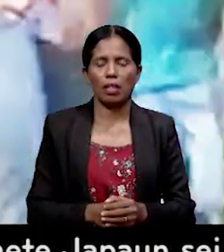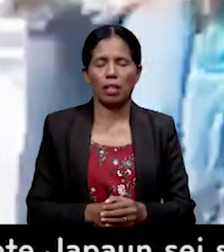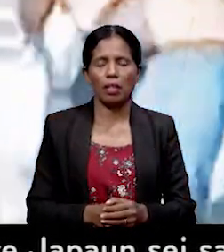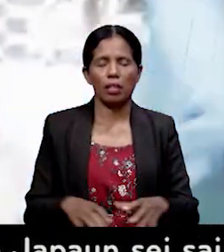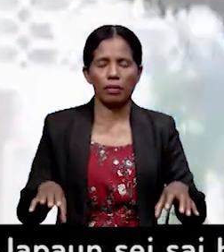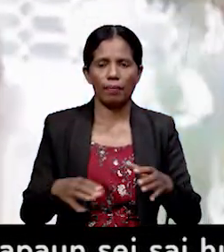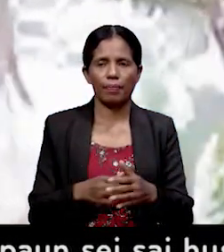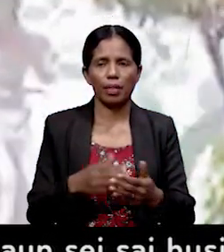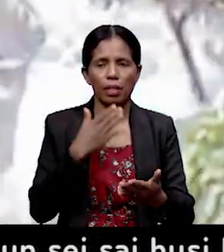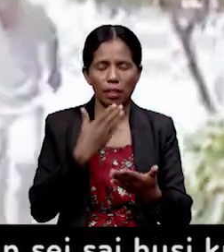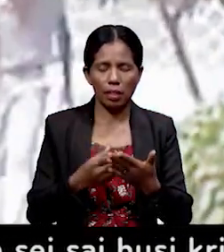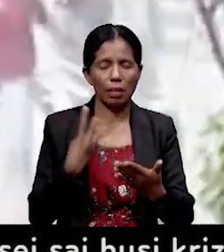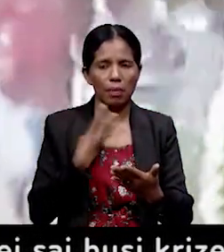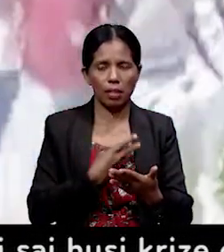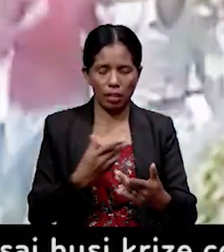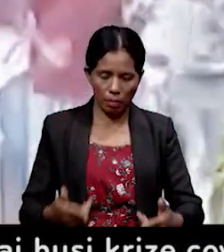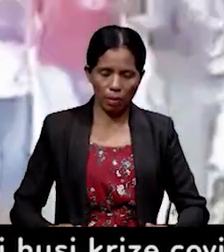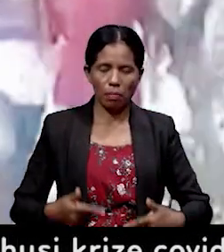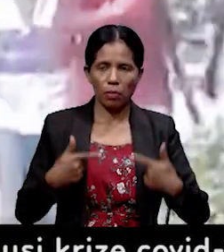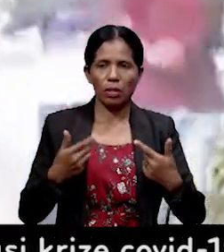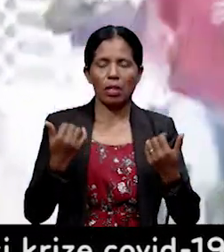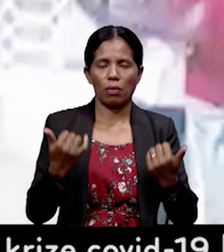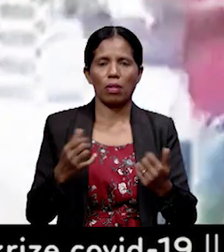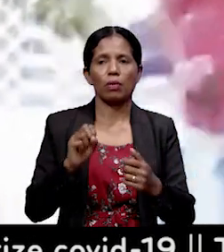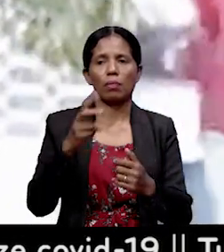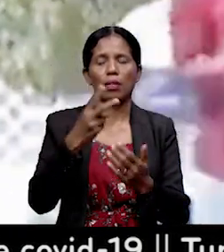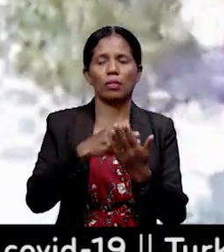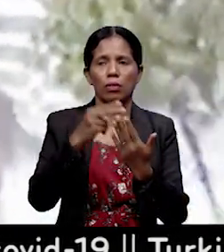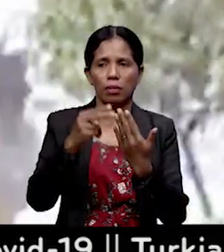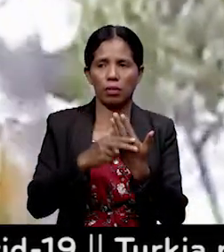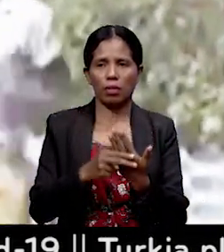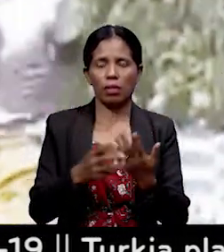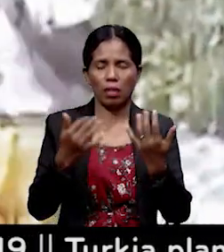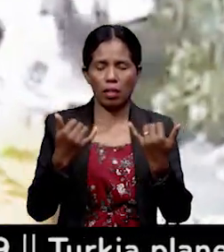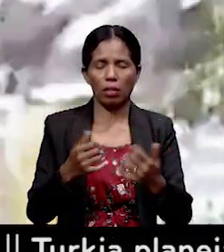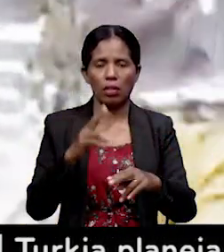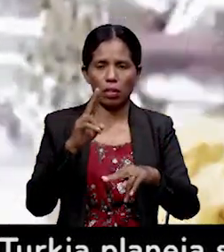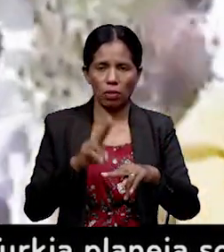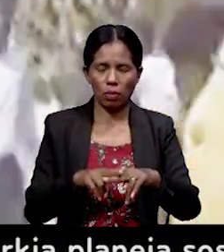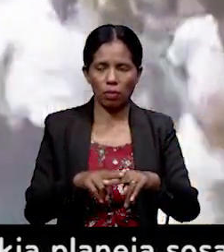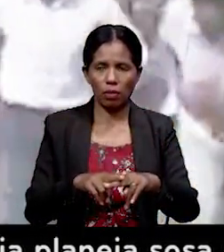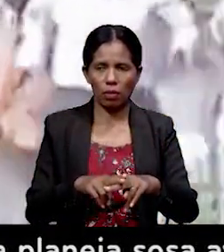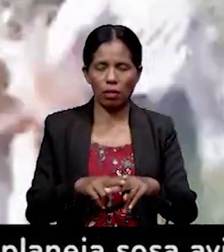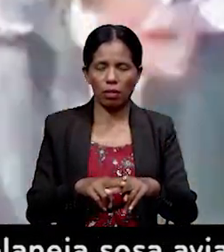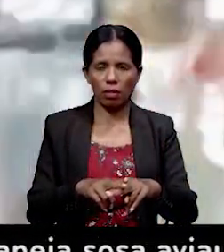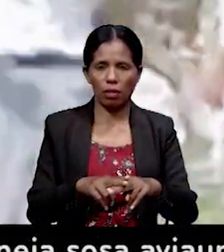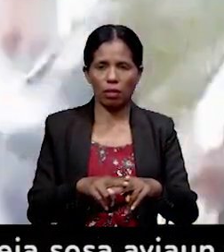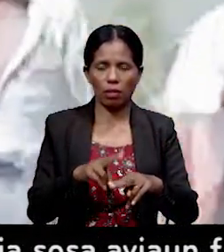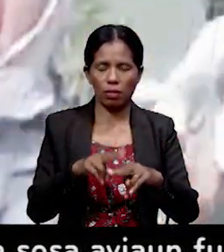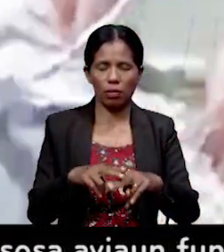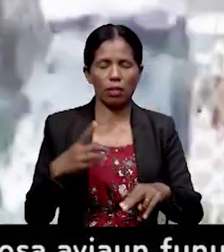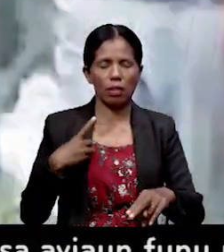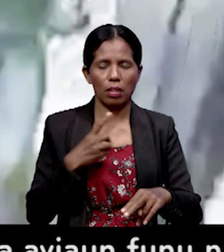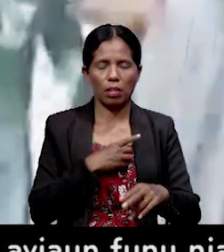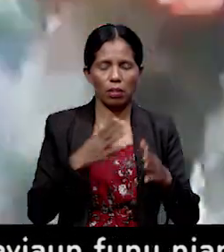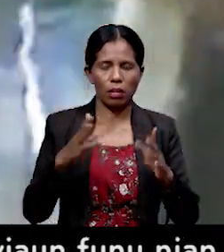Rahon dia kwa ita senebe makmuri sela, 12 novembro. Balum oin tur, iha deputado